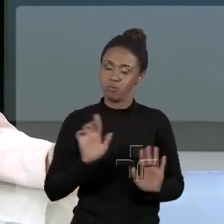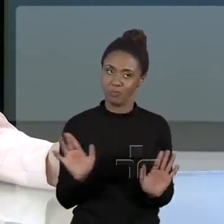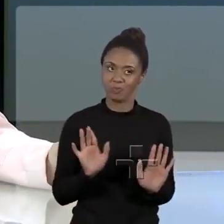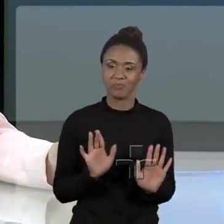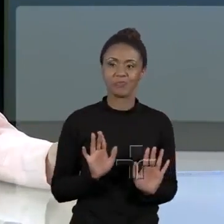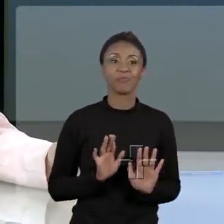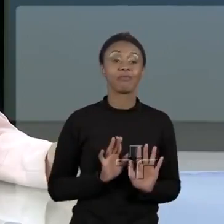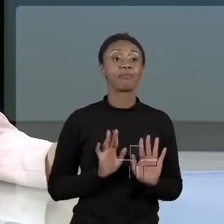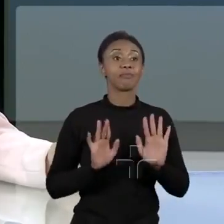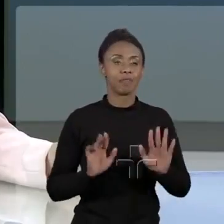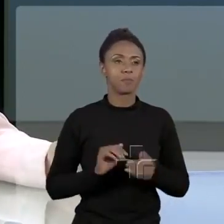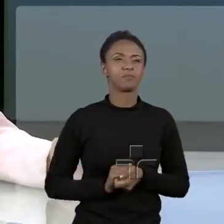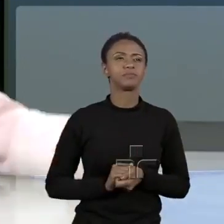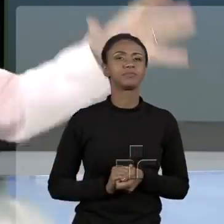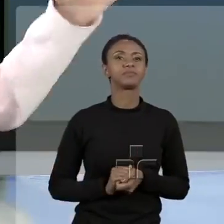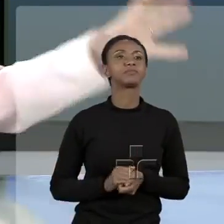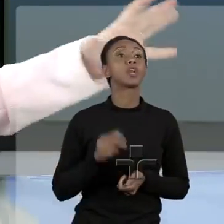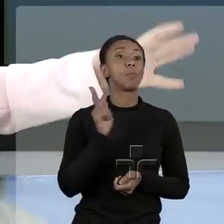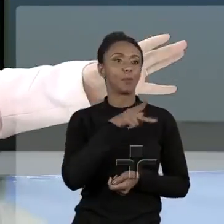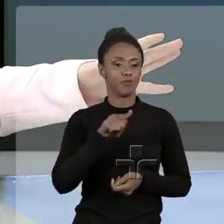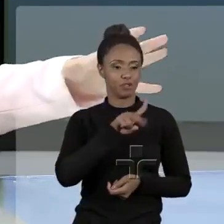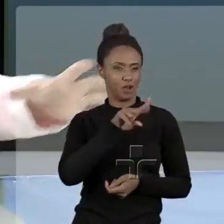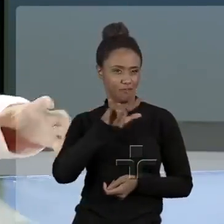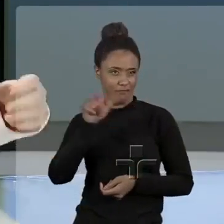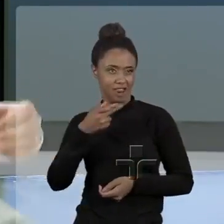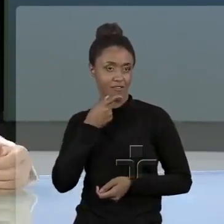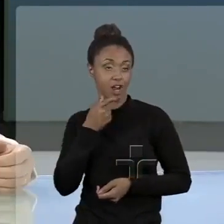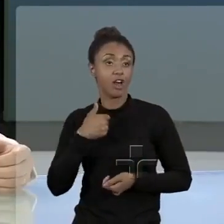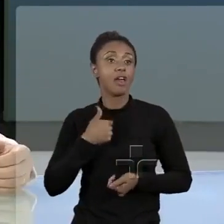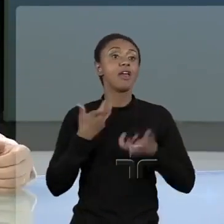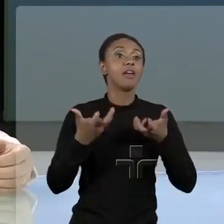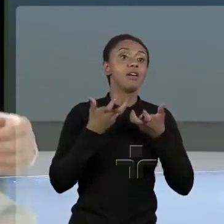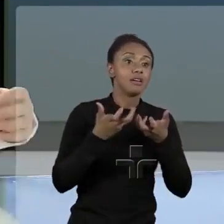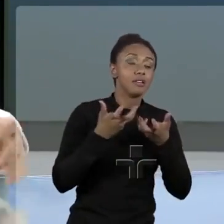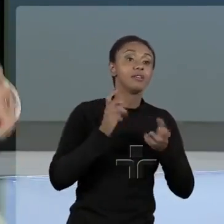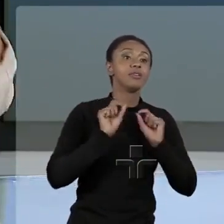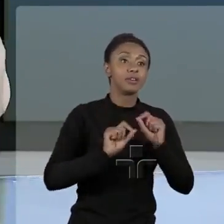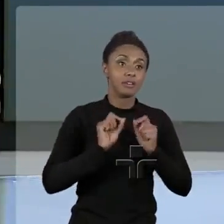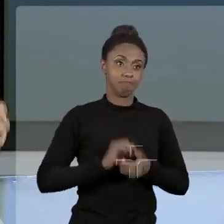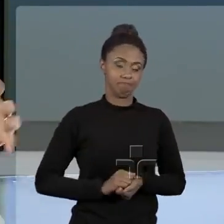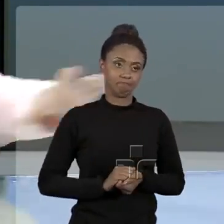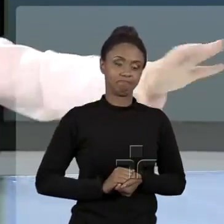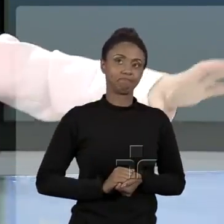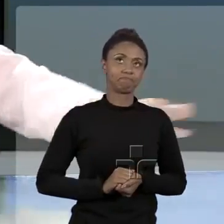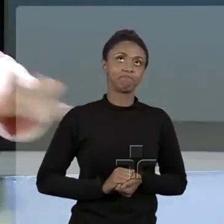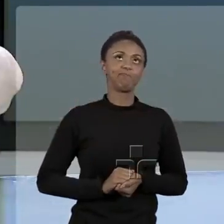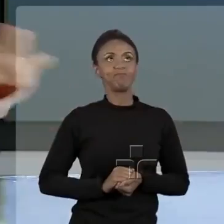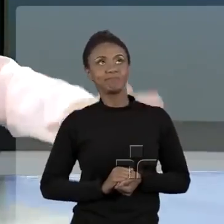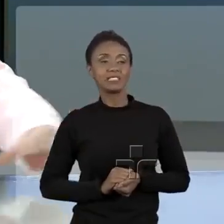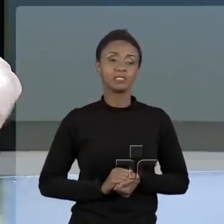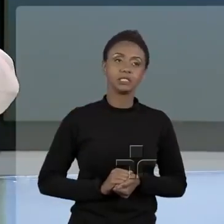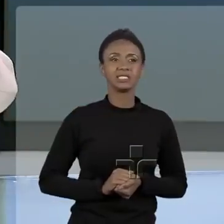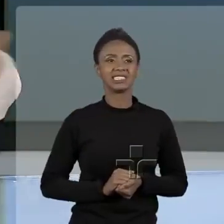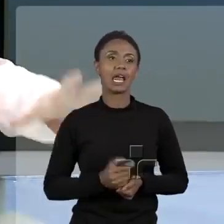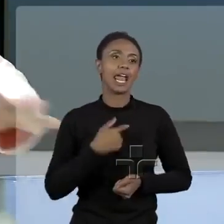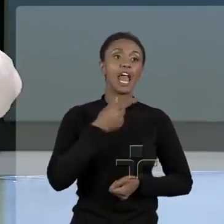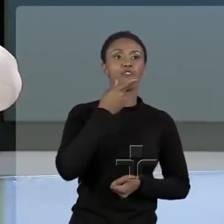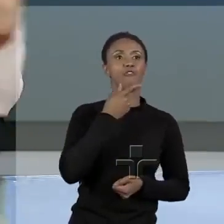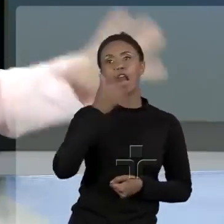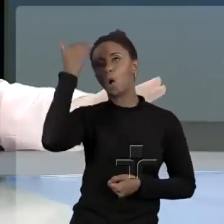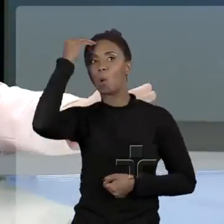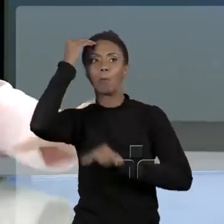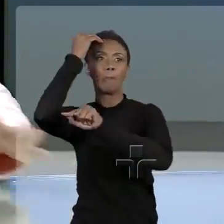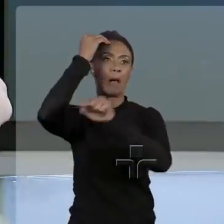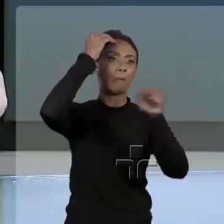Da fala do professor Vila, eu também quero destacar que é importante, não estou aqui falando quem é culpado,